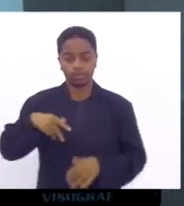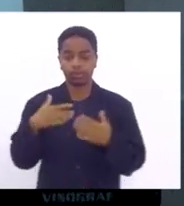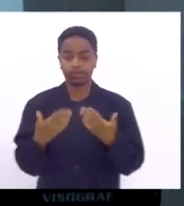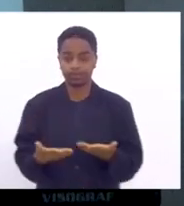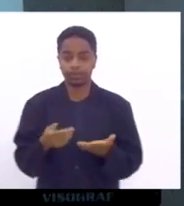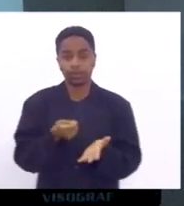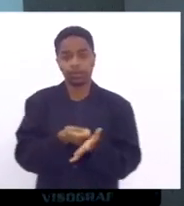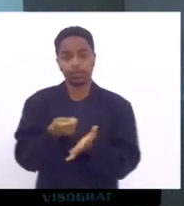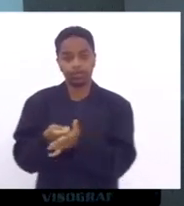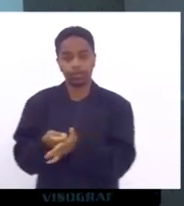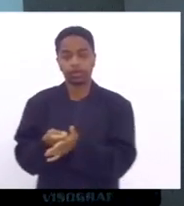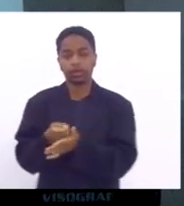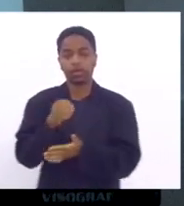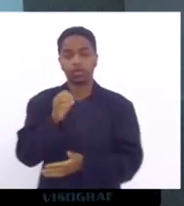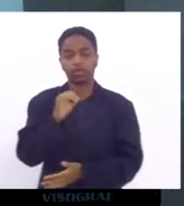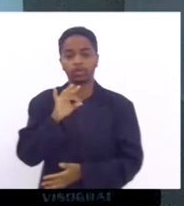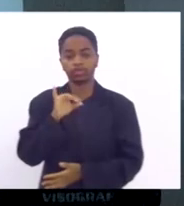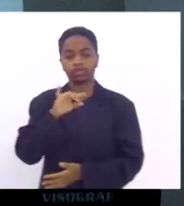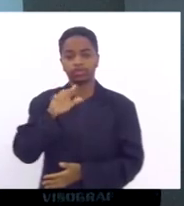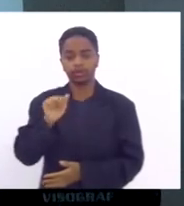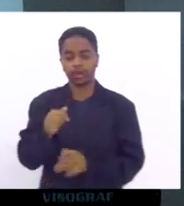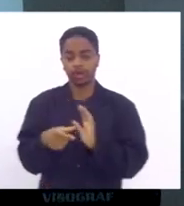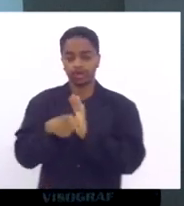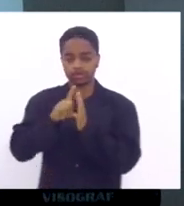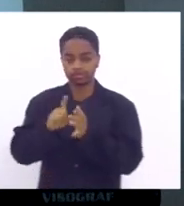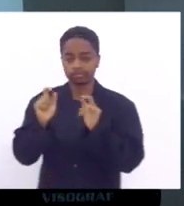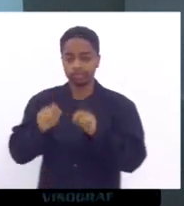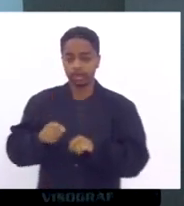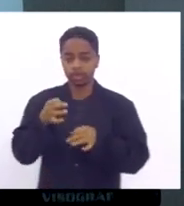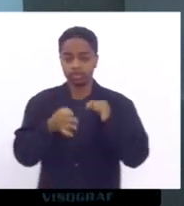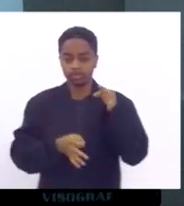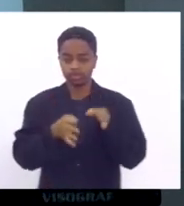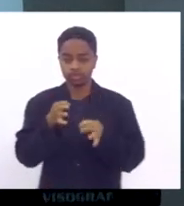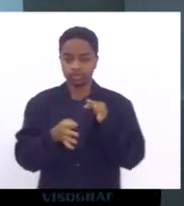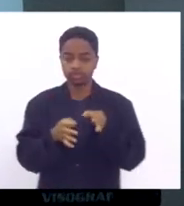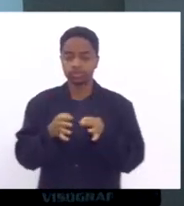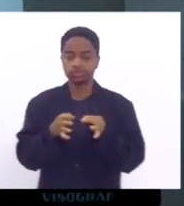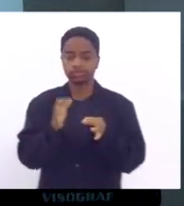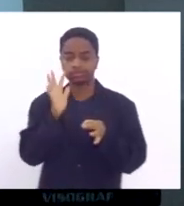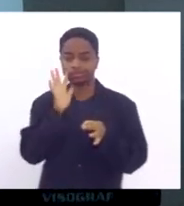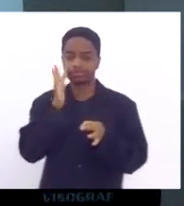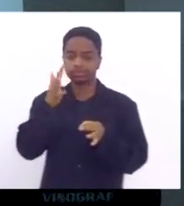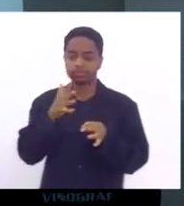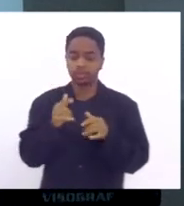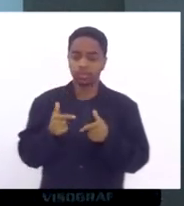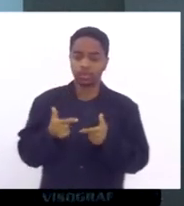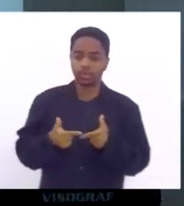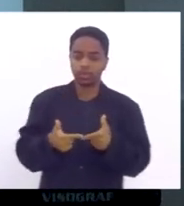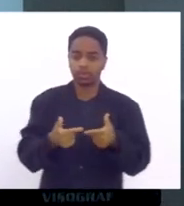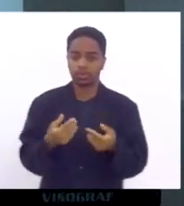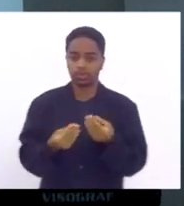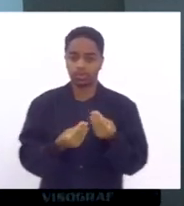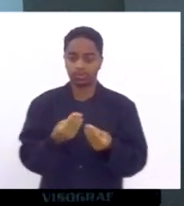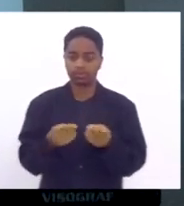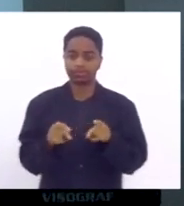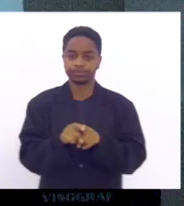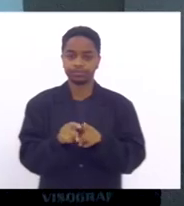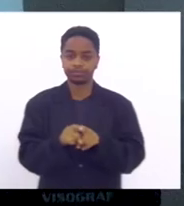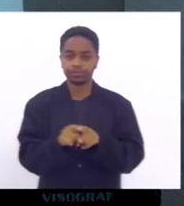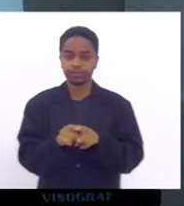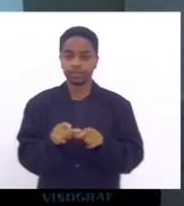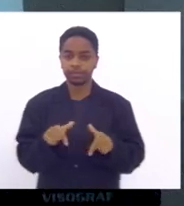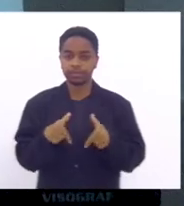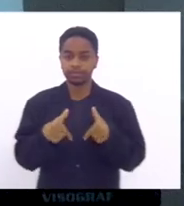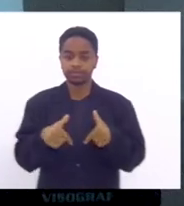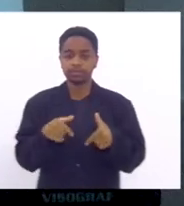se exige a oitiva prévia antes que o juiz possa adotar uma liminar dessas né uma providências dessa e essa medida somente se